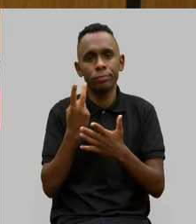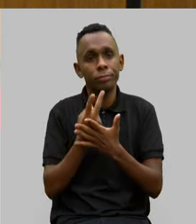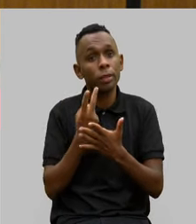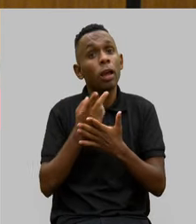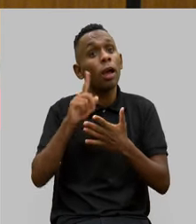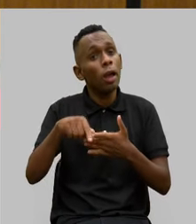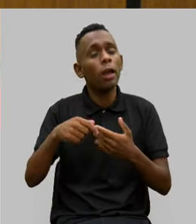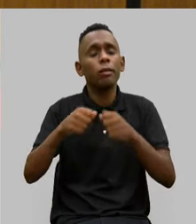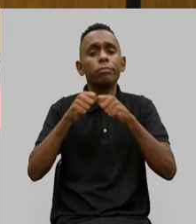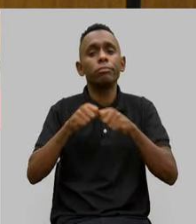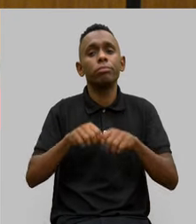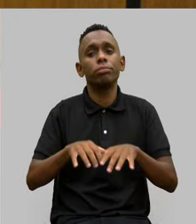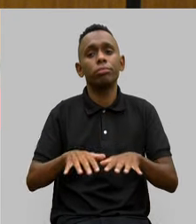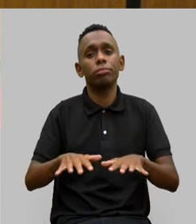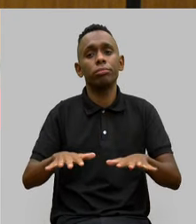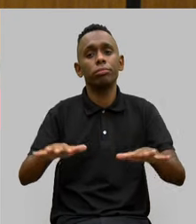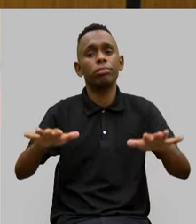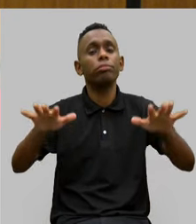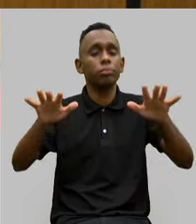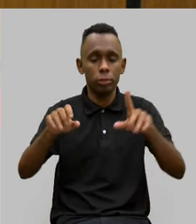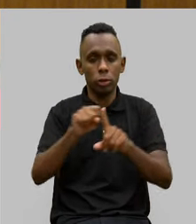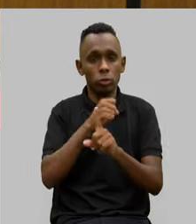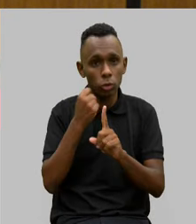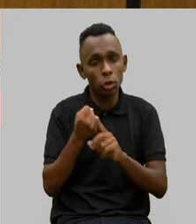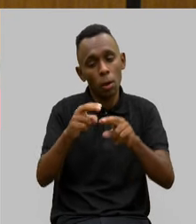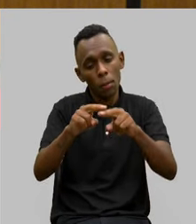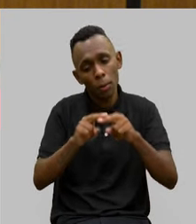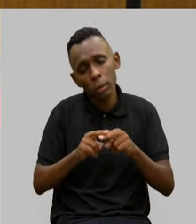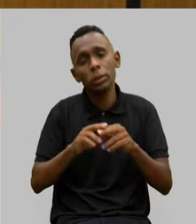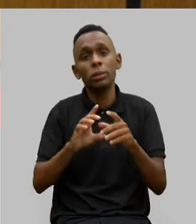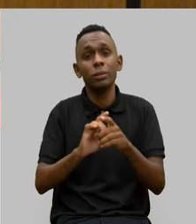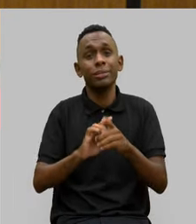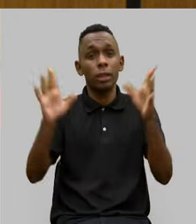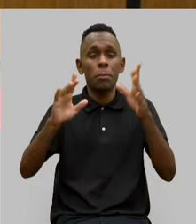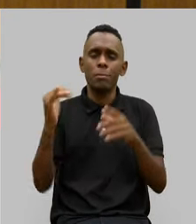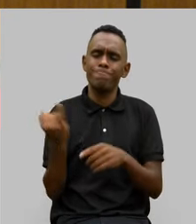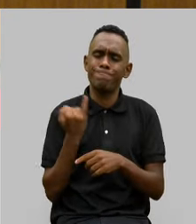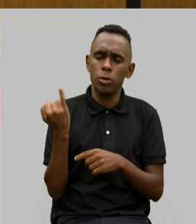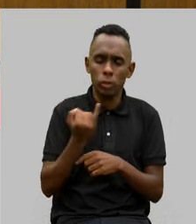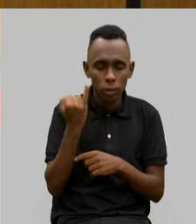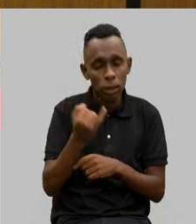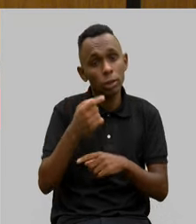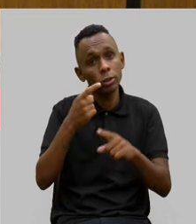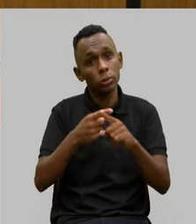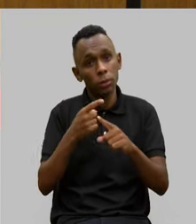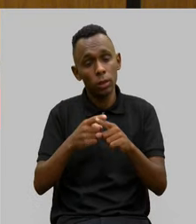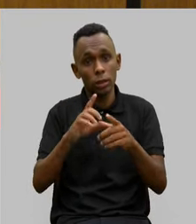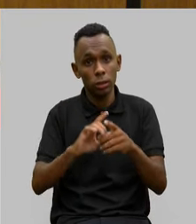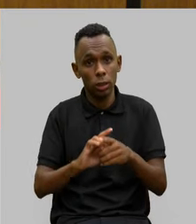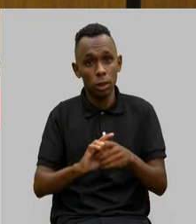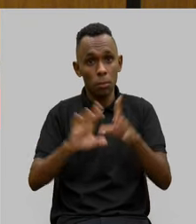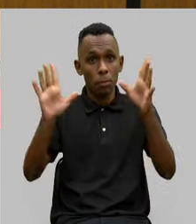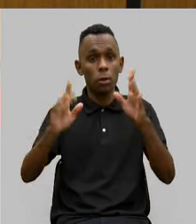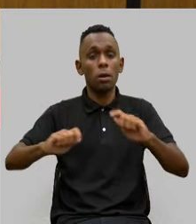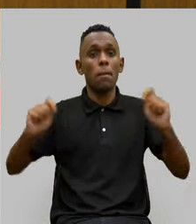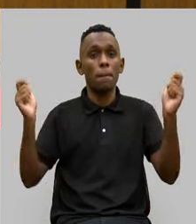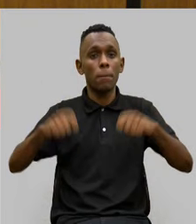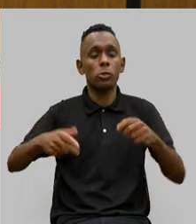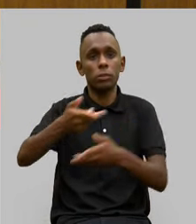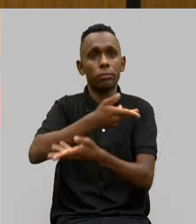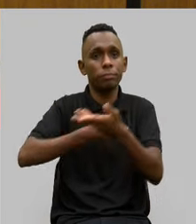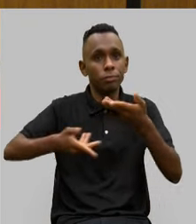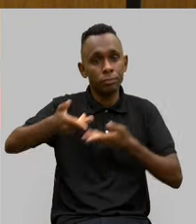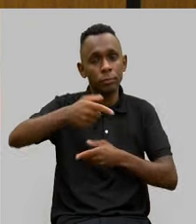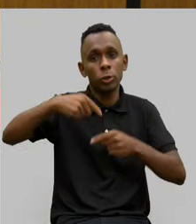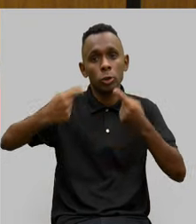reverberando na sociedade e é por isso que a democracia ela é essencial porque a democracia ela vai trazer pra gente a possibilidade disso do